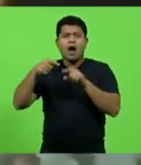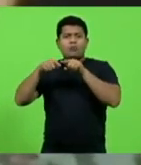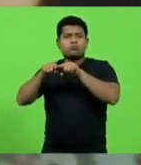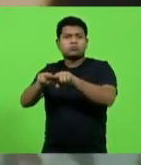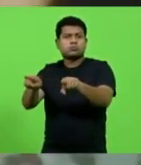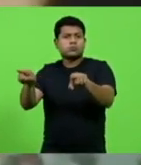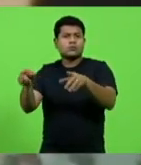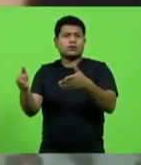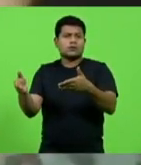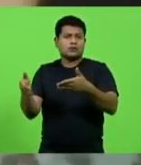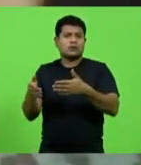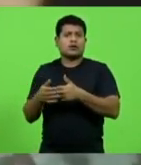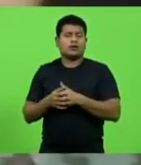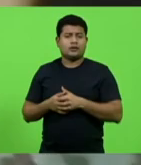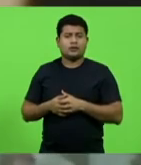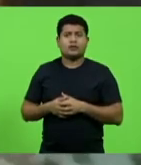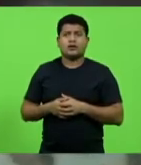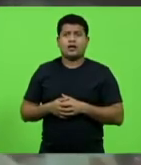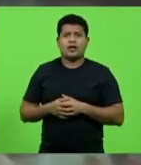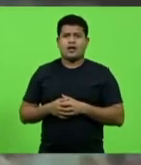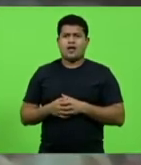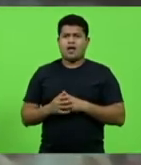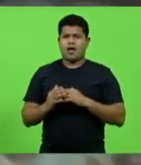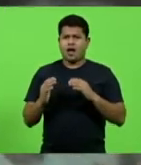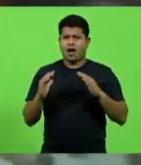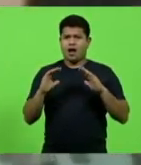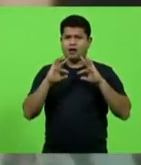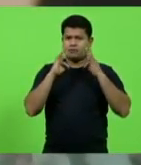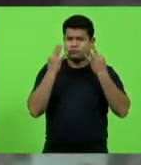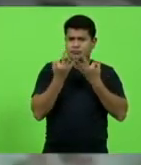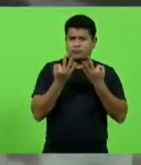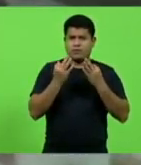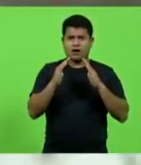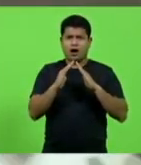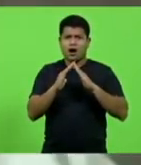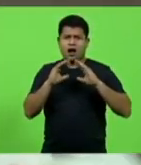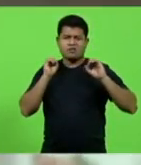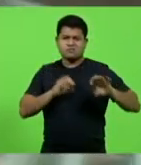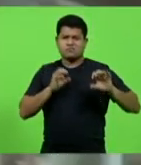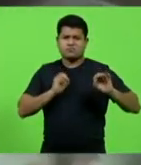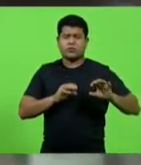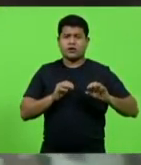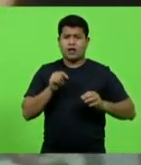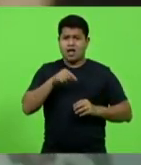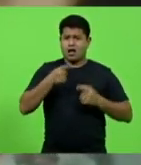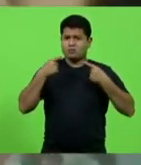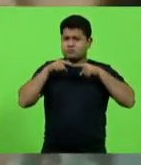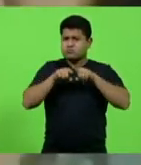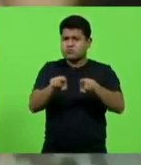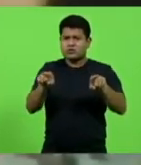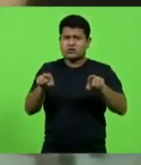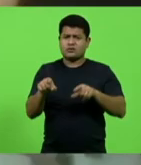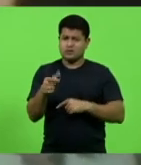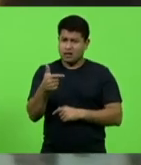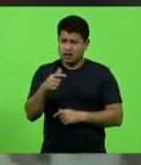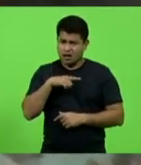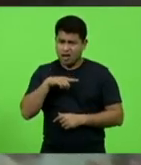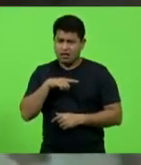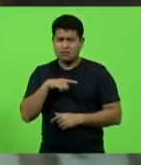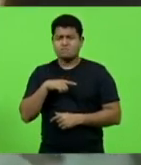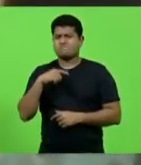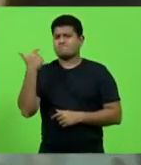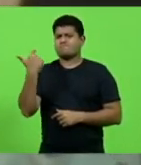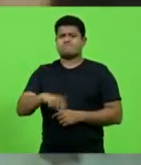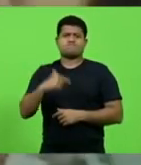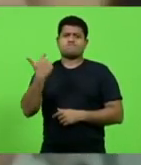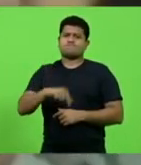pluralidade. Não há pluralidade de conhecimento em casa. A pluralidade do